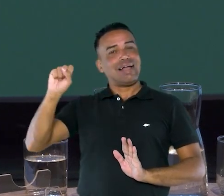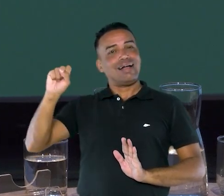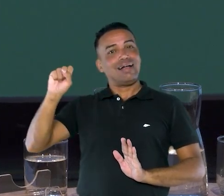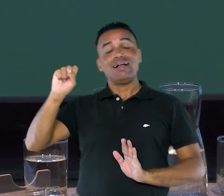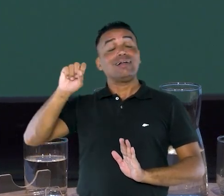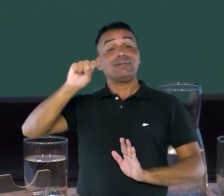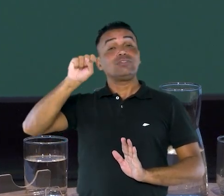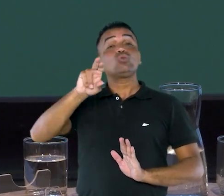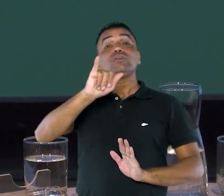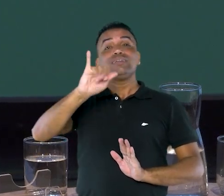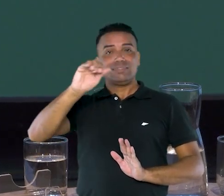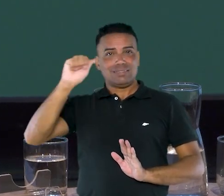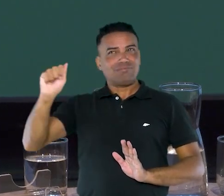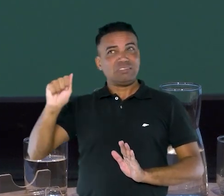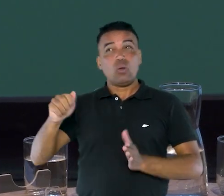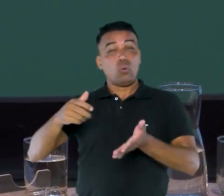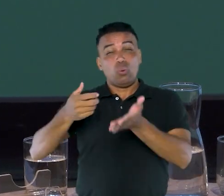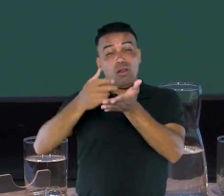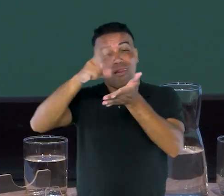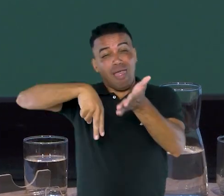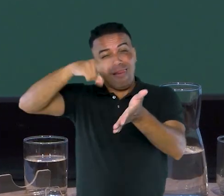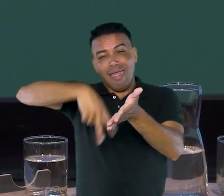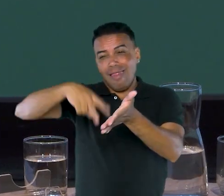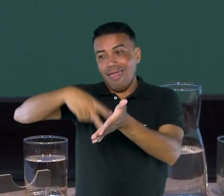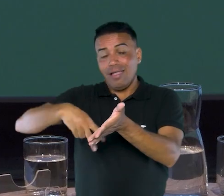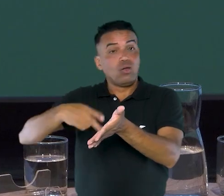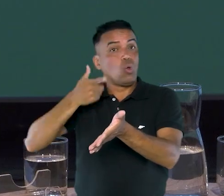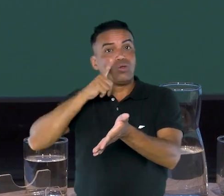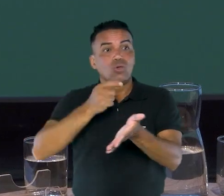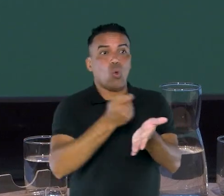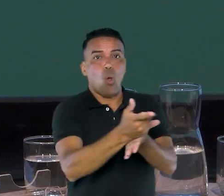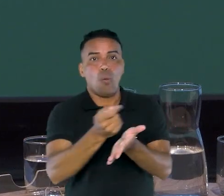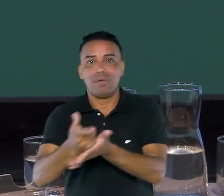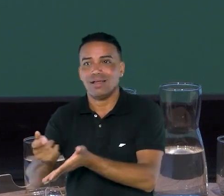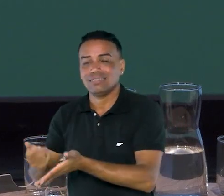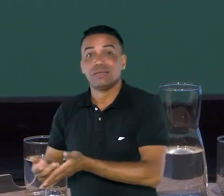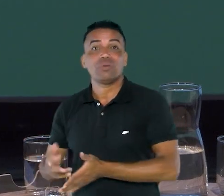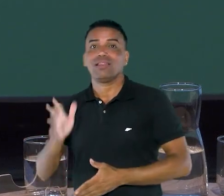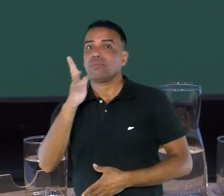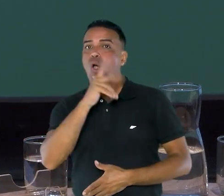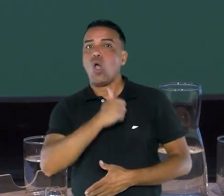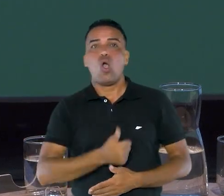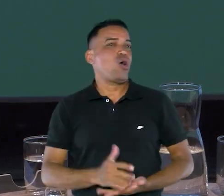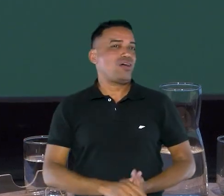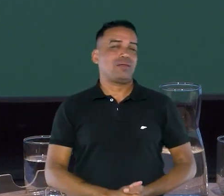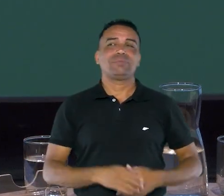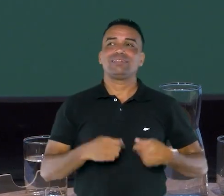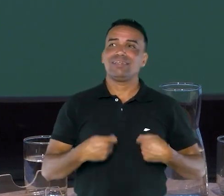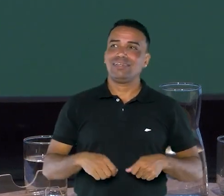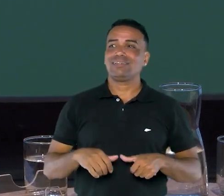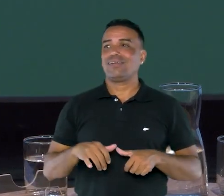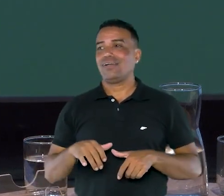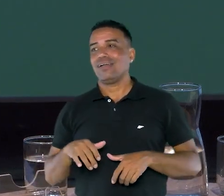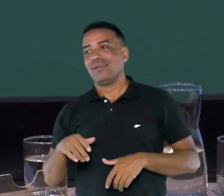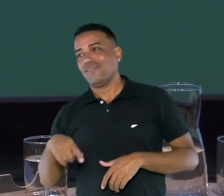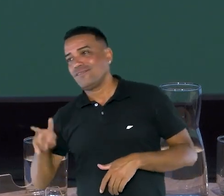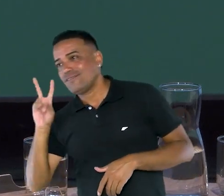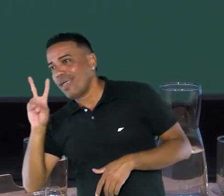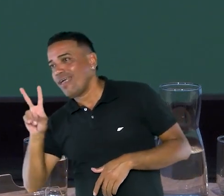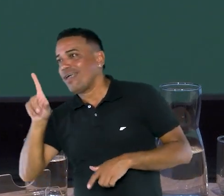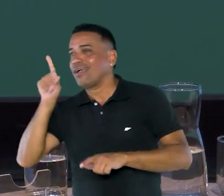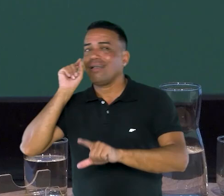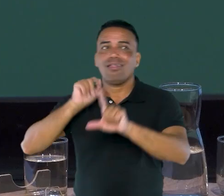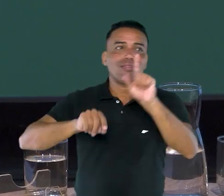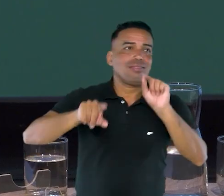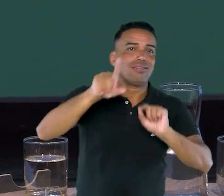eu sempre falo, né? Eu tenho tanta coisa para ler que eu não consigo ficar fazendo compras, que demora, né? Você tem que ficar e ver, e fazer